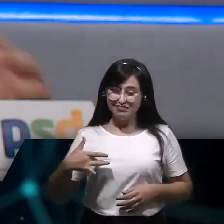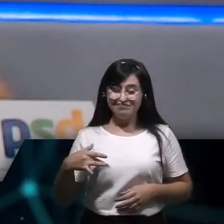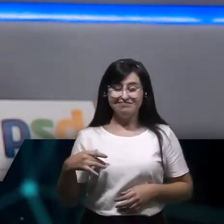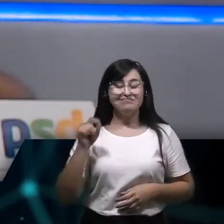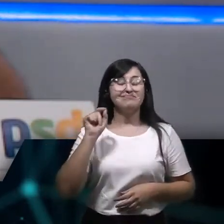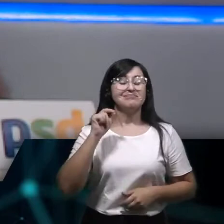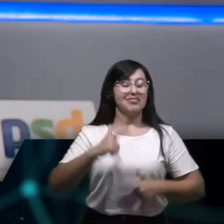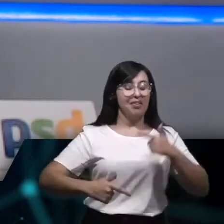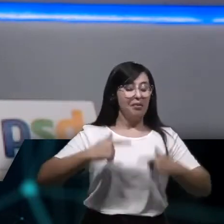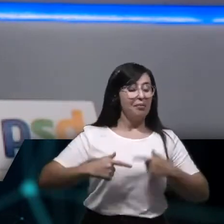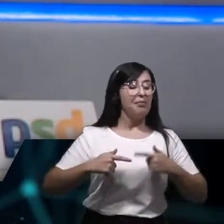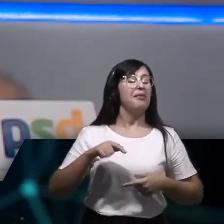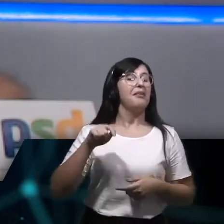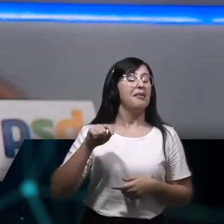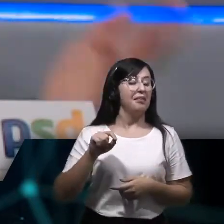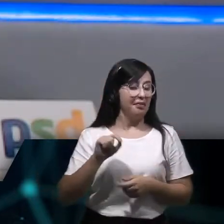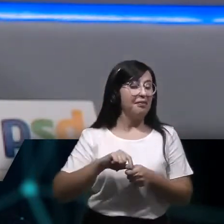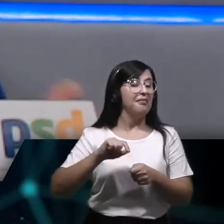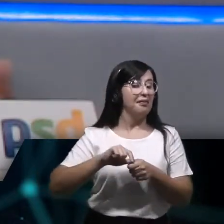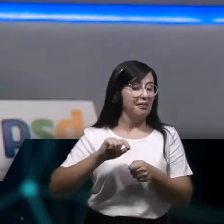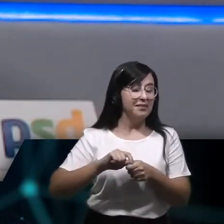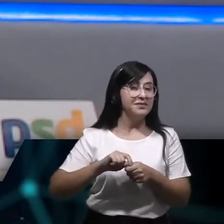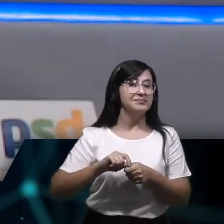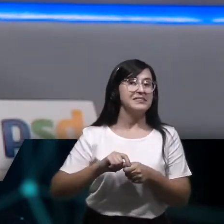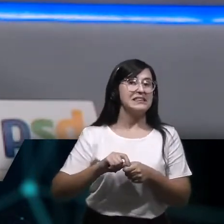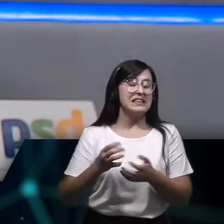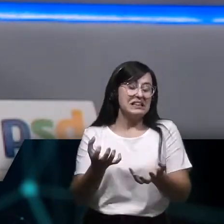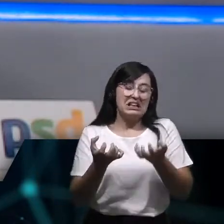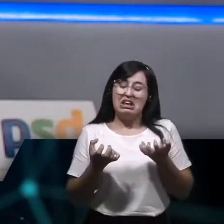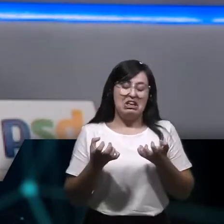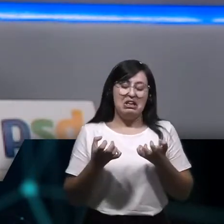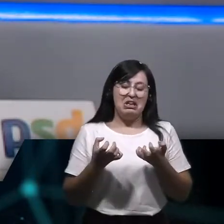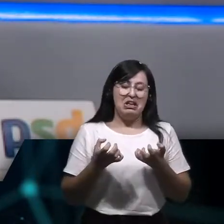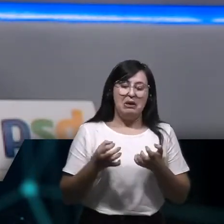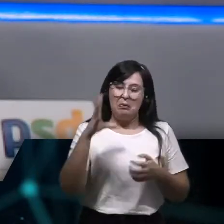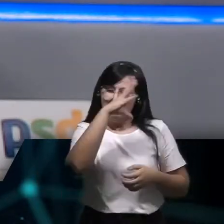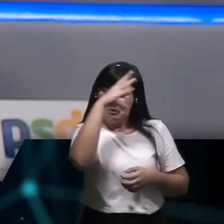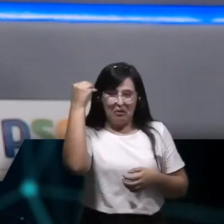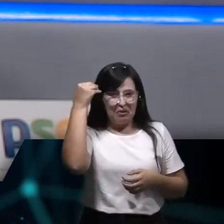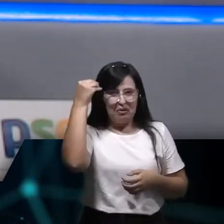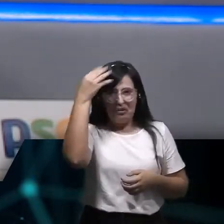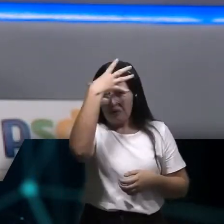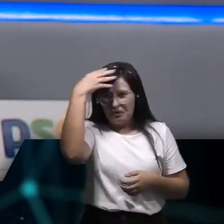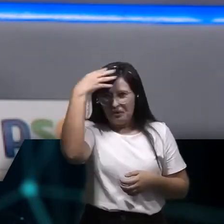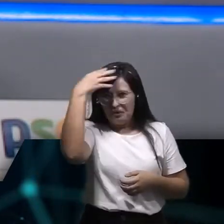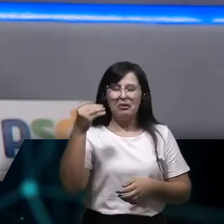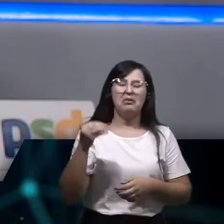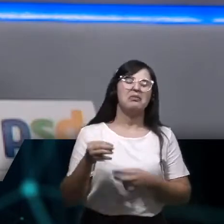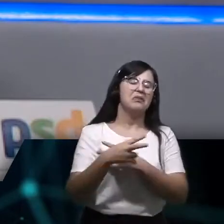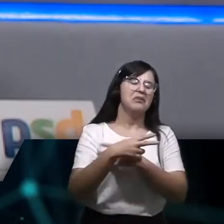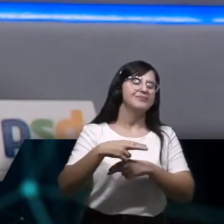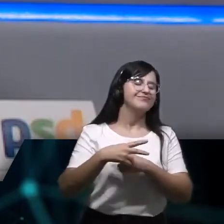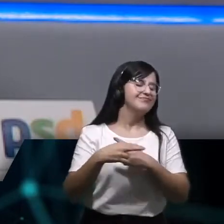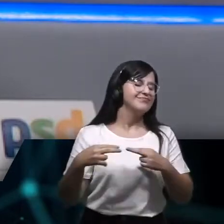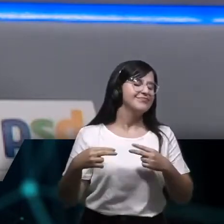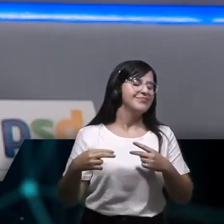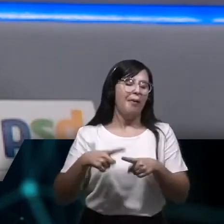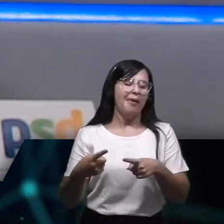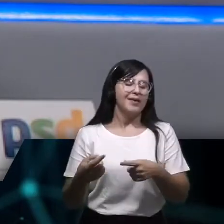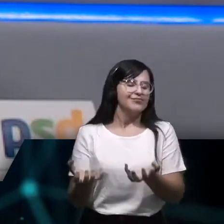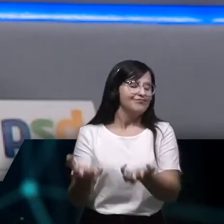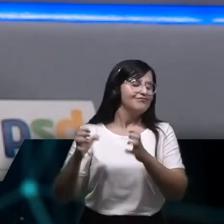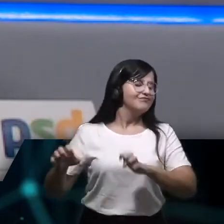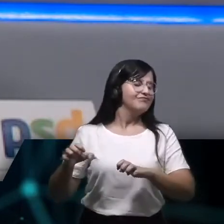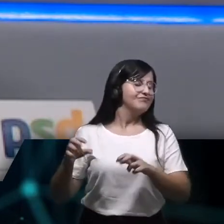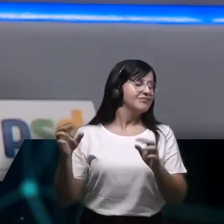faz, né? Todos os motivos, a gente tenta, quer passar por cima de todos, mas eu não vou entrar no jogo da briga, porque eu vim aqui